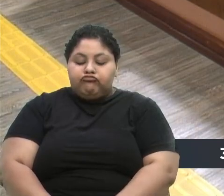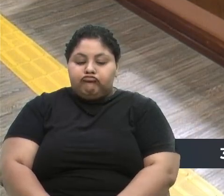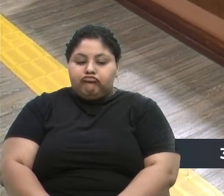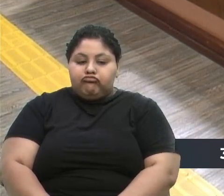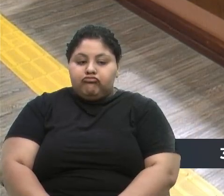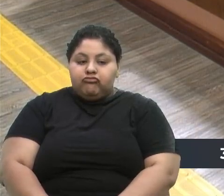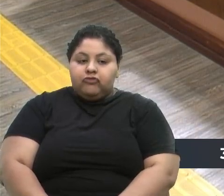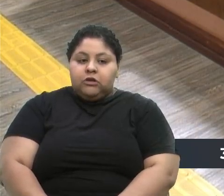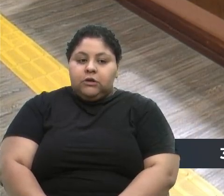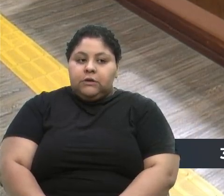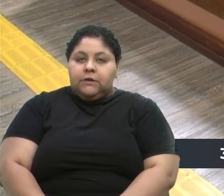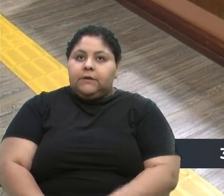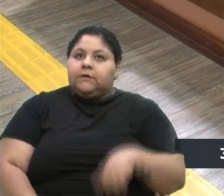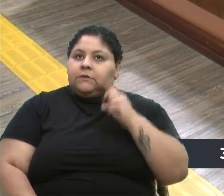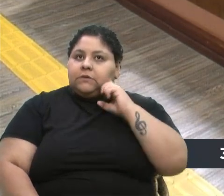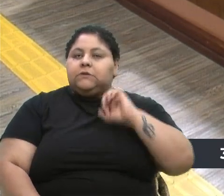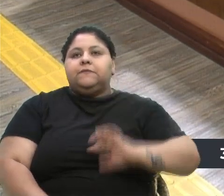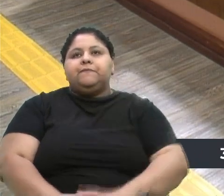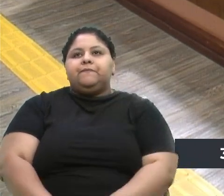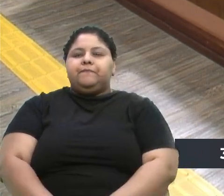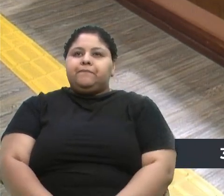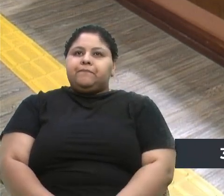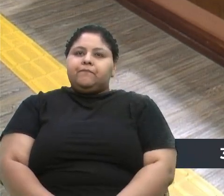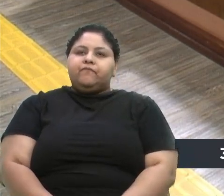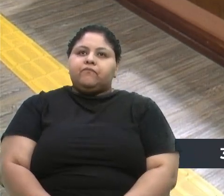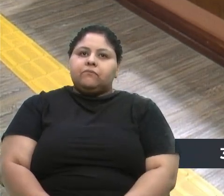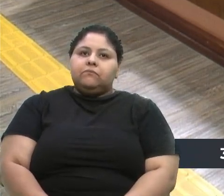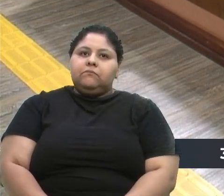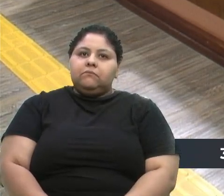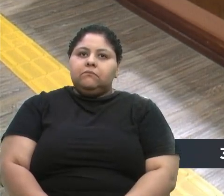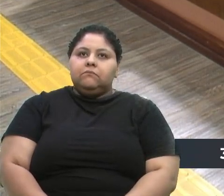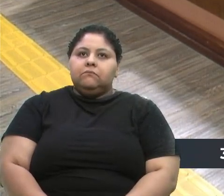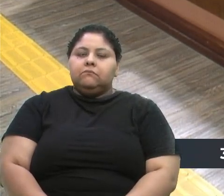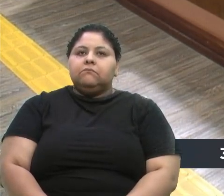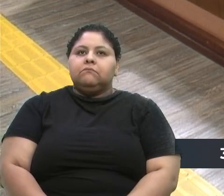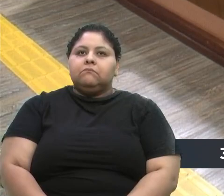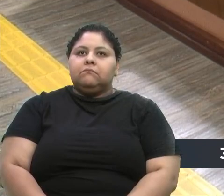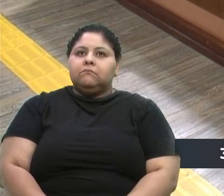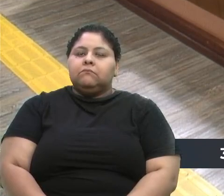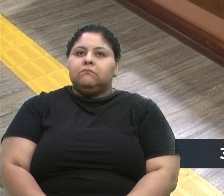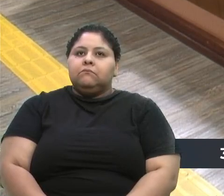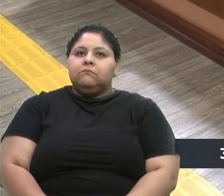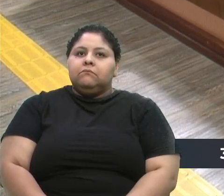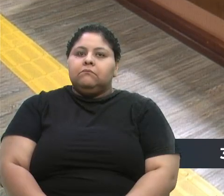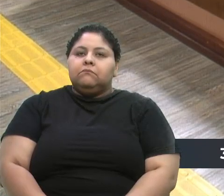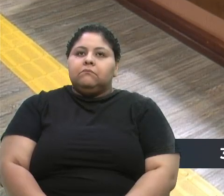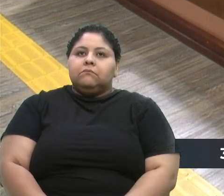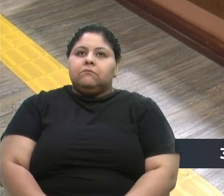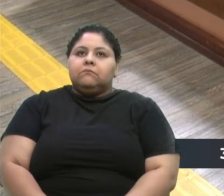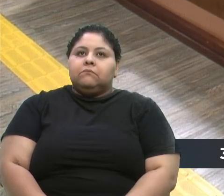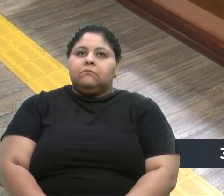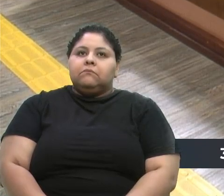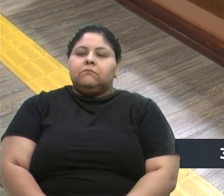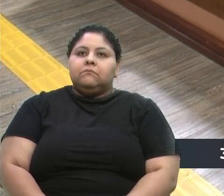Bem, acho que a gente quer divulgar. Sim, eu deixei para o pessoal da comunicação.